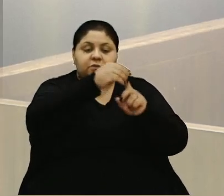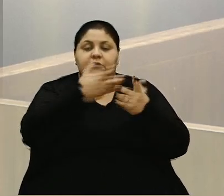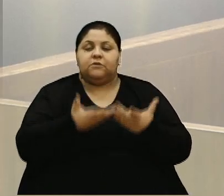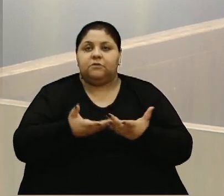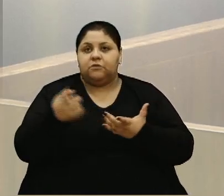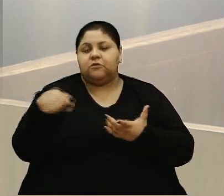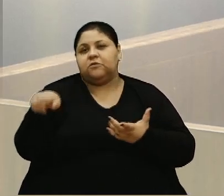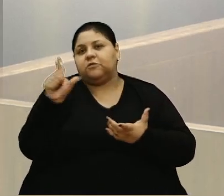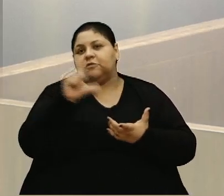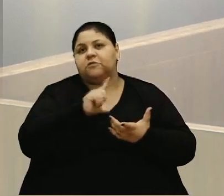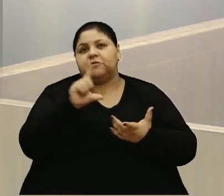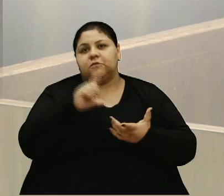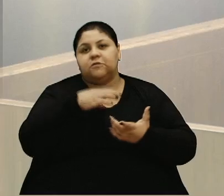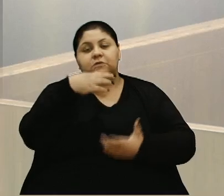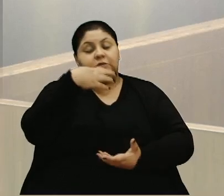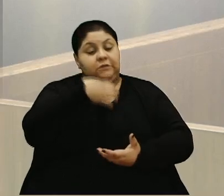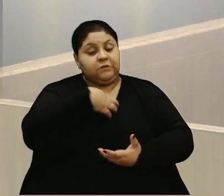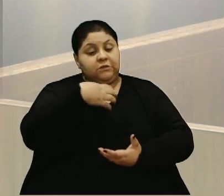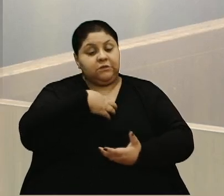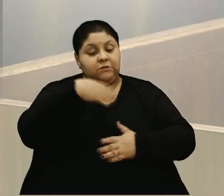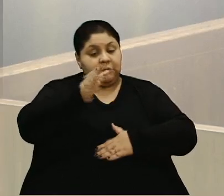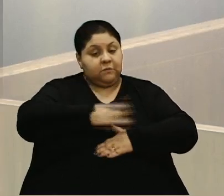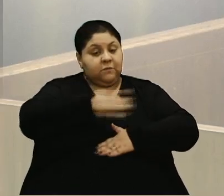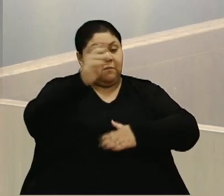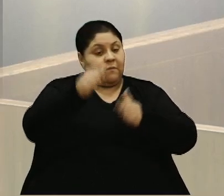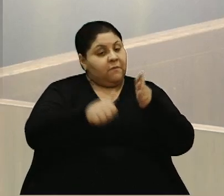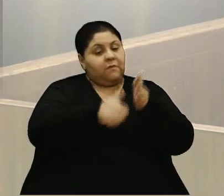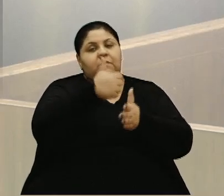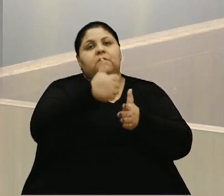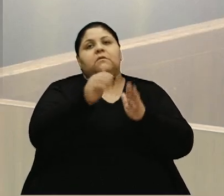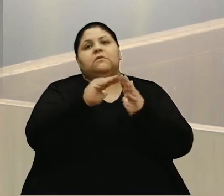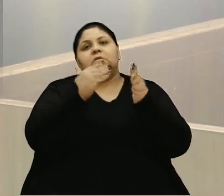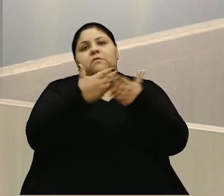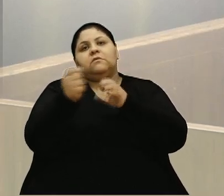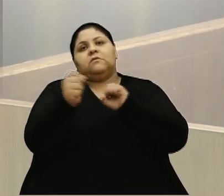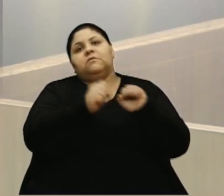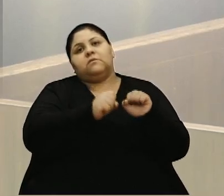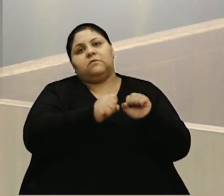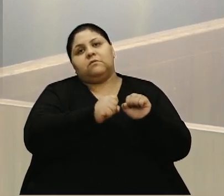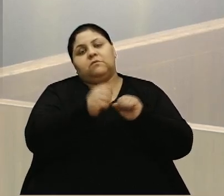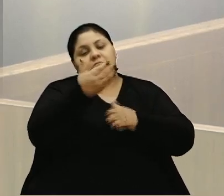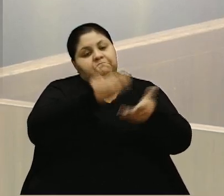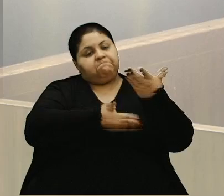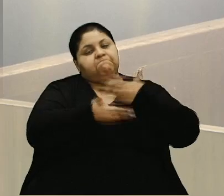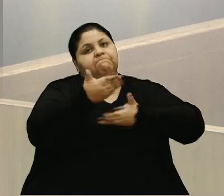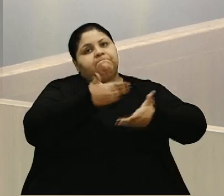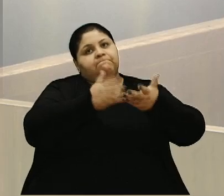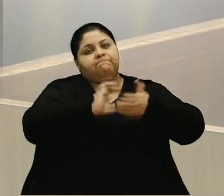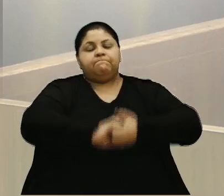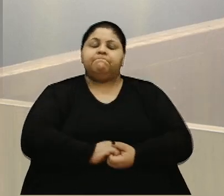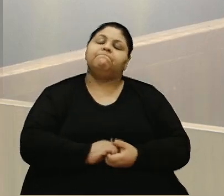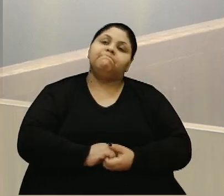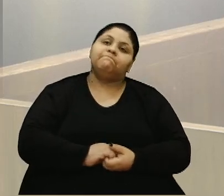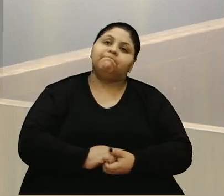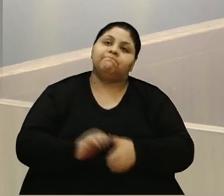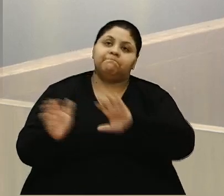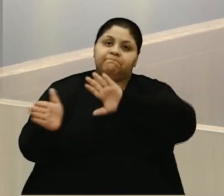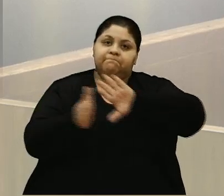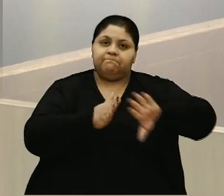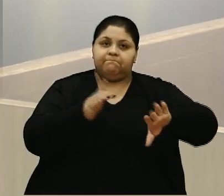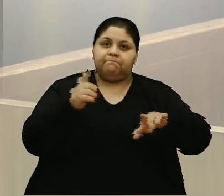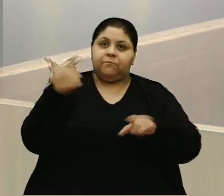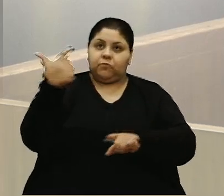nós teríamos uma forma mais democrática e as escolas poderiam ser mais atendidas. O segundo assunto que eu